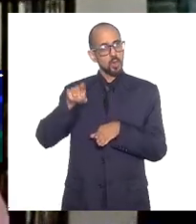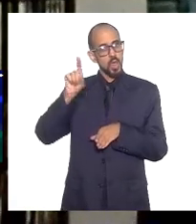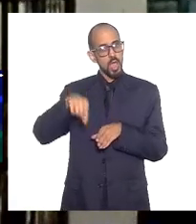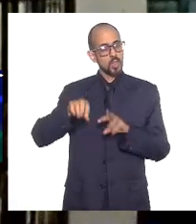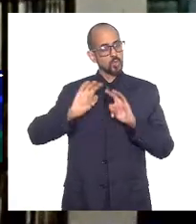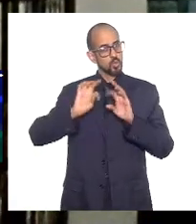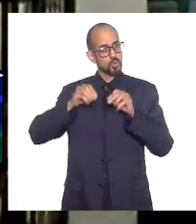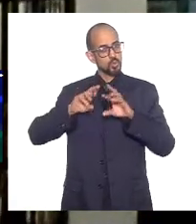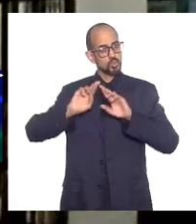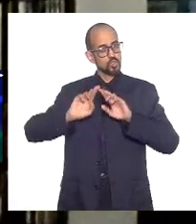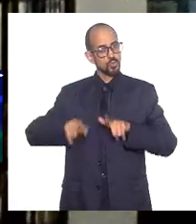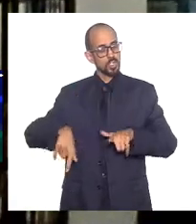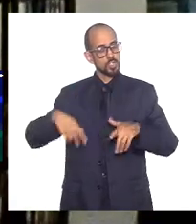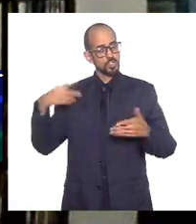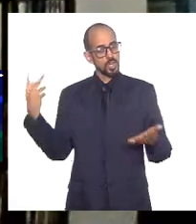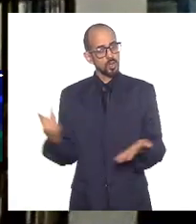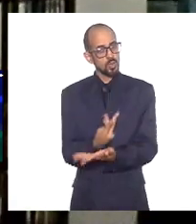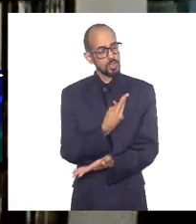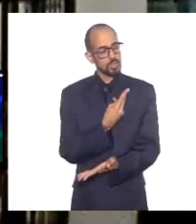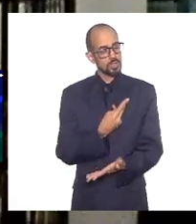diferente daquilo que aconteceu em